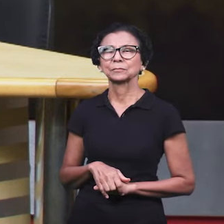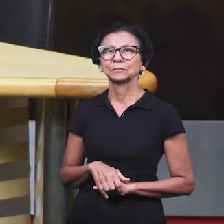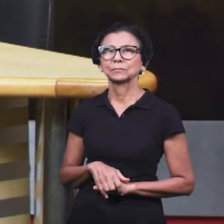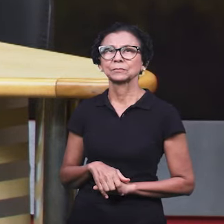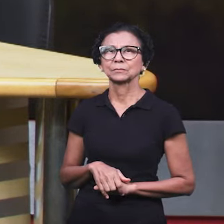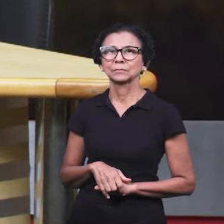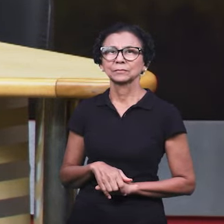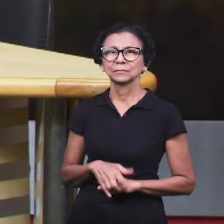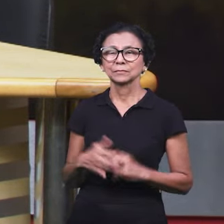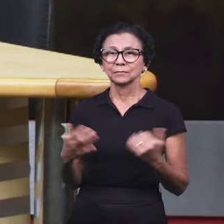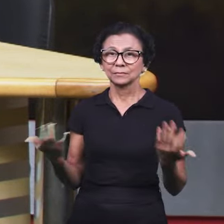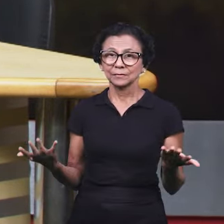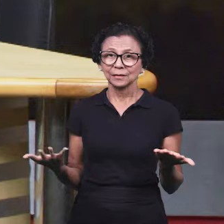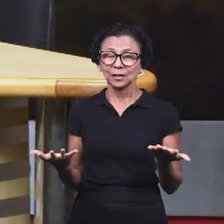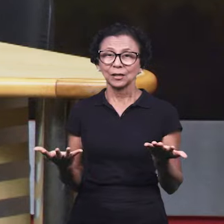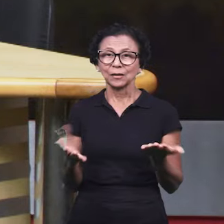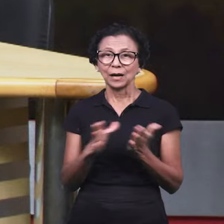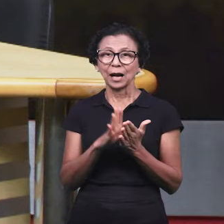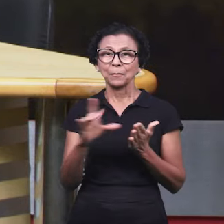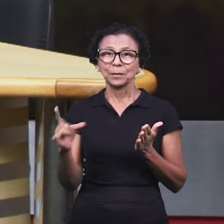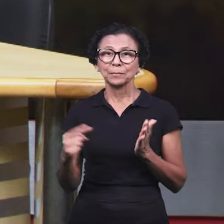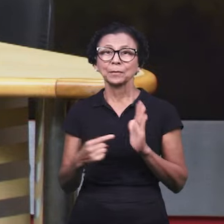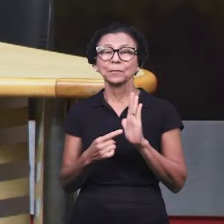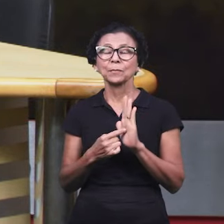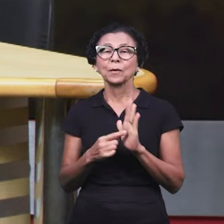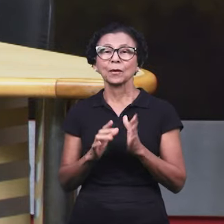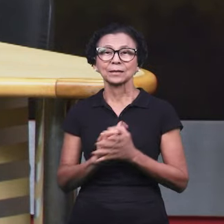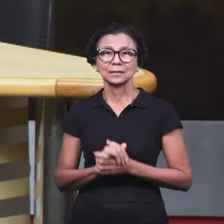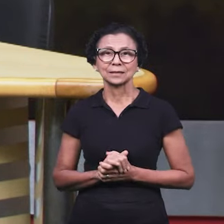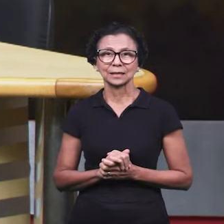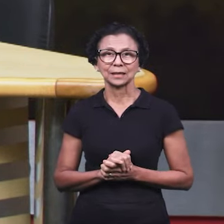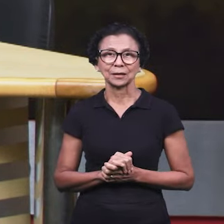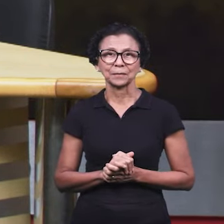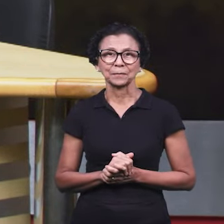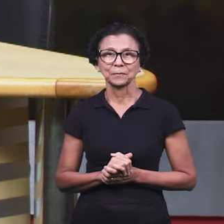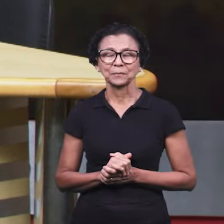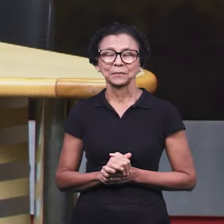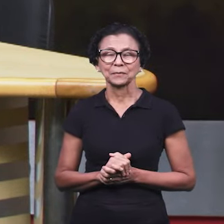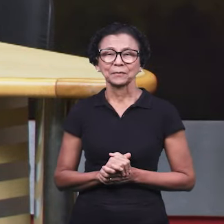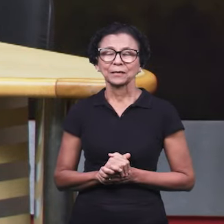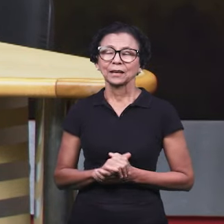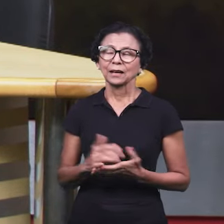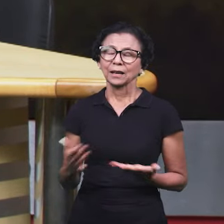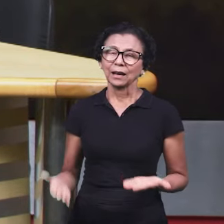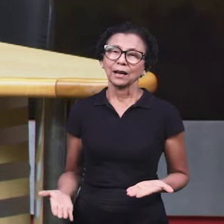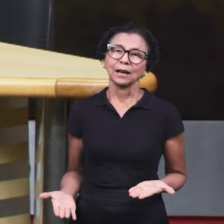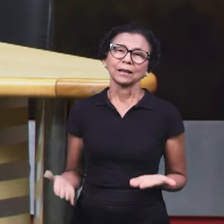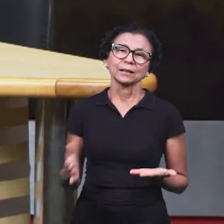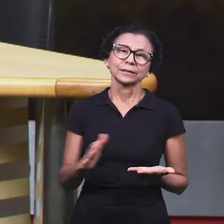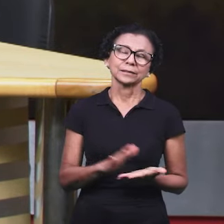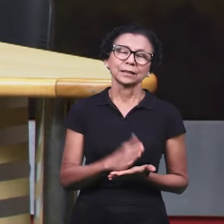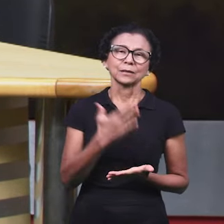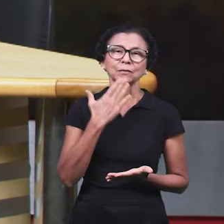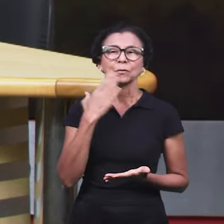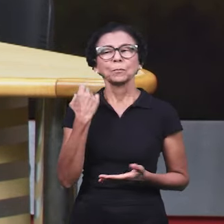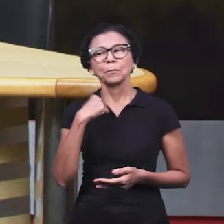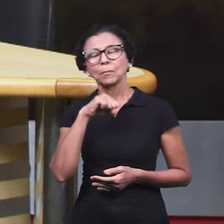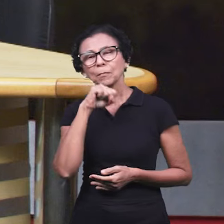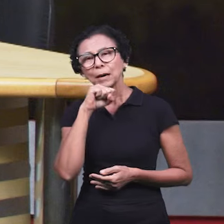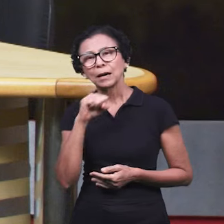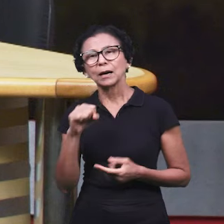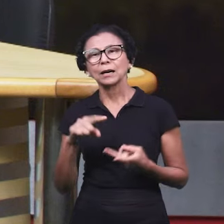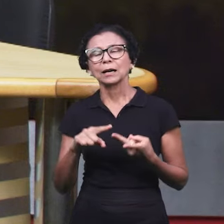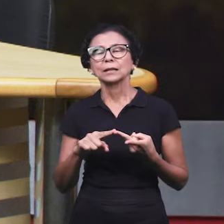saiu dos filhos relatar qual que veio fez a vontade do pai obedeceu ouviu Se é Jesus